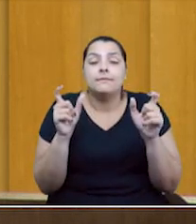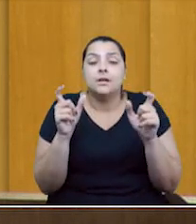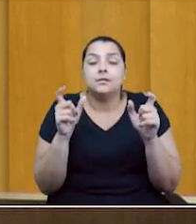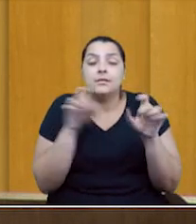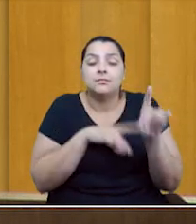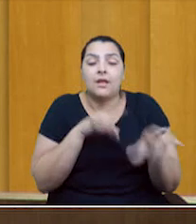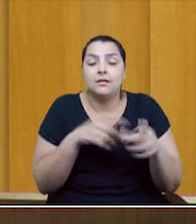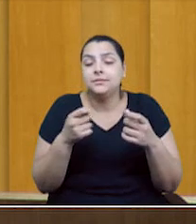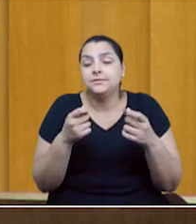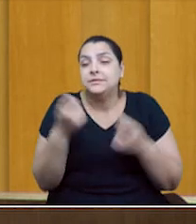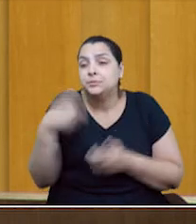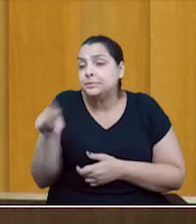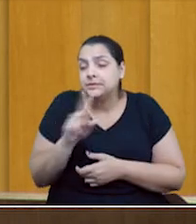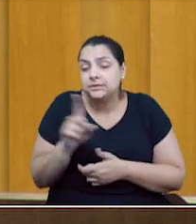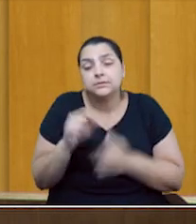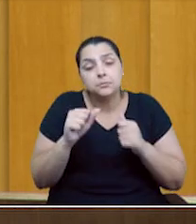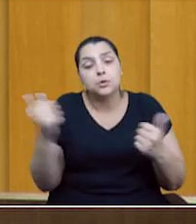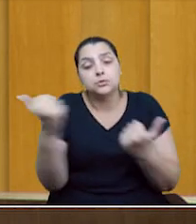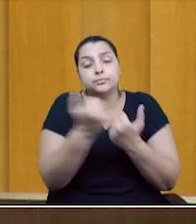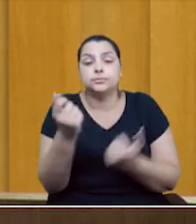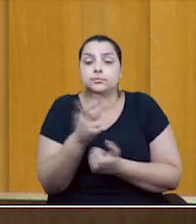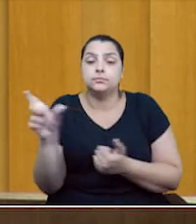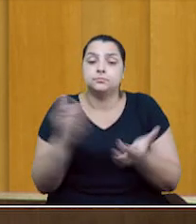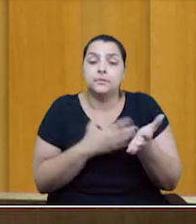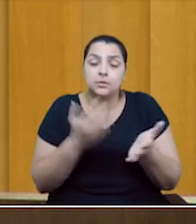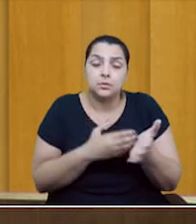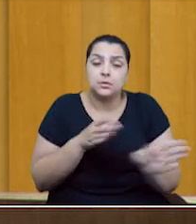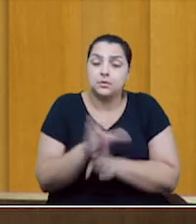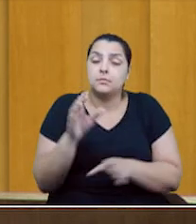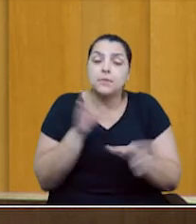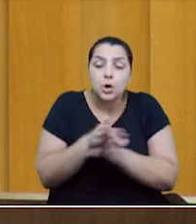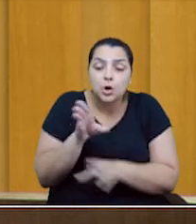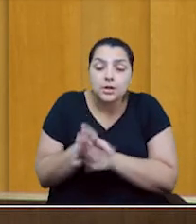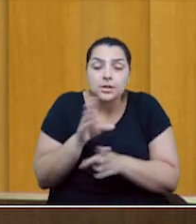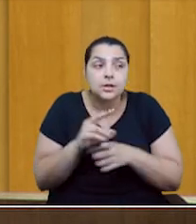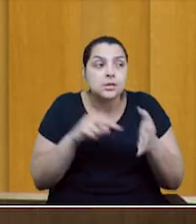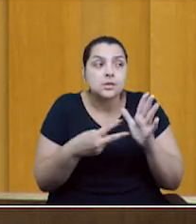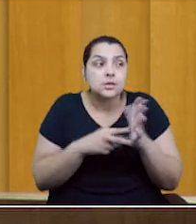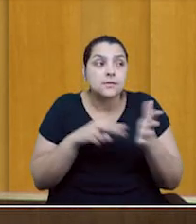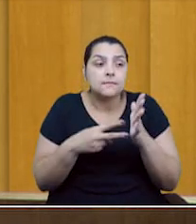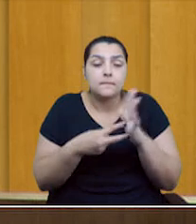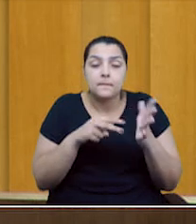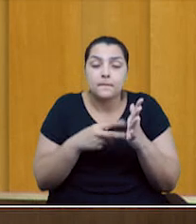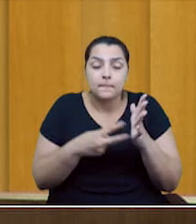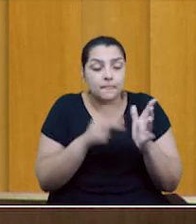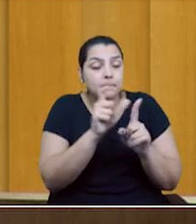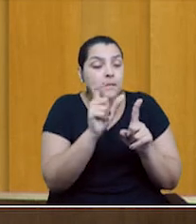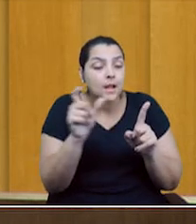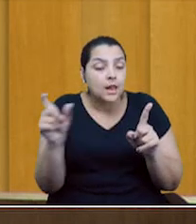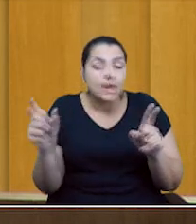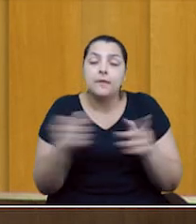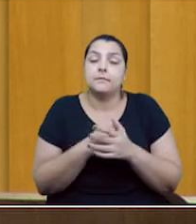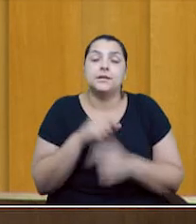criação de manuais e guias para orientar cidadãos e cidadãs sobre o significado das expressões técnicas indispensáveis